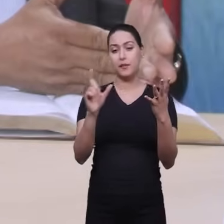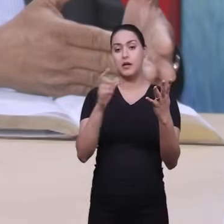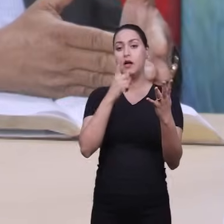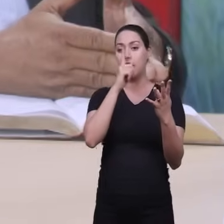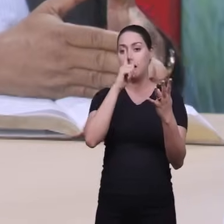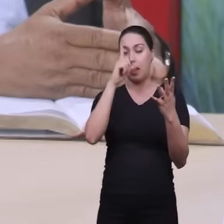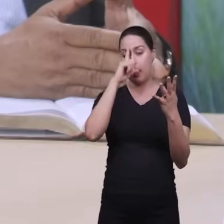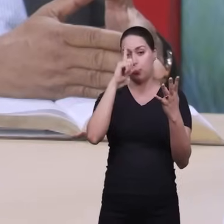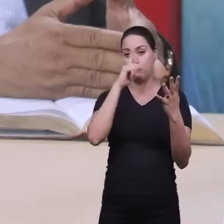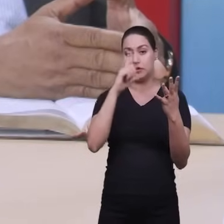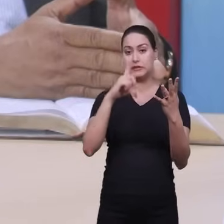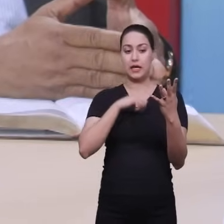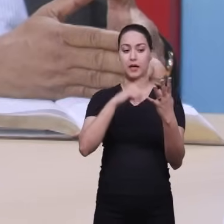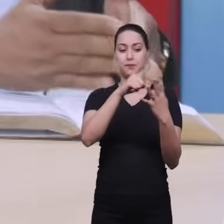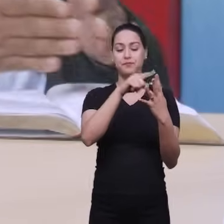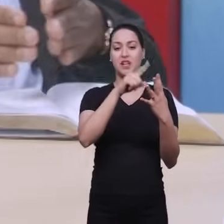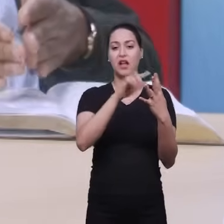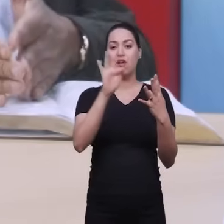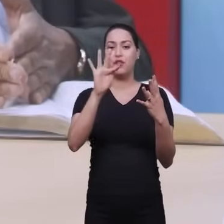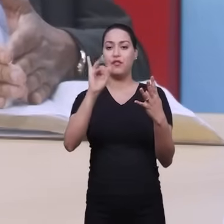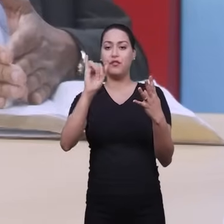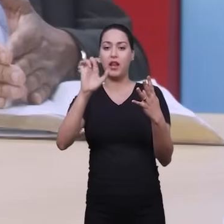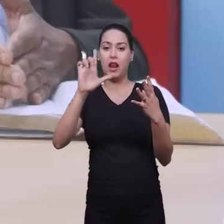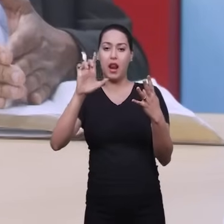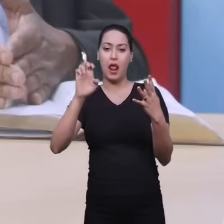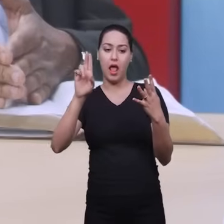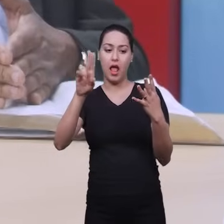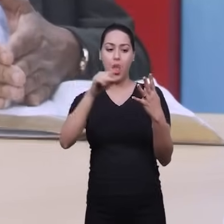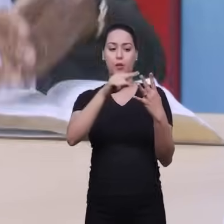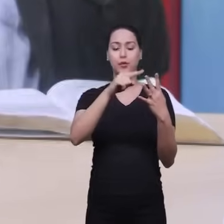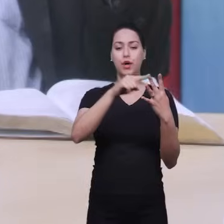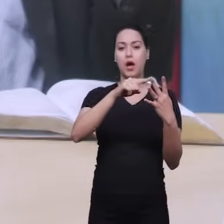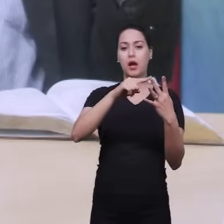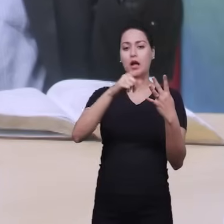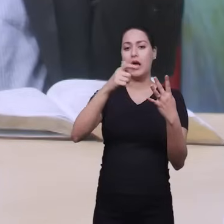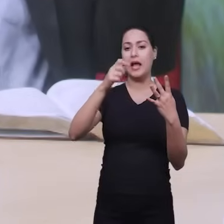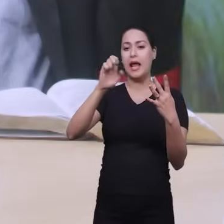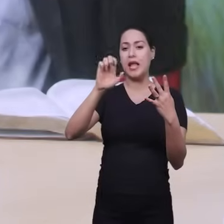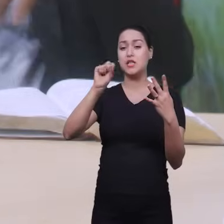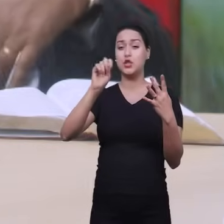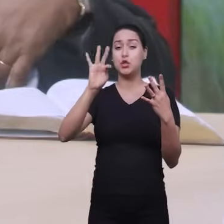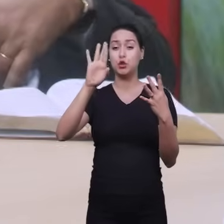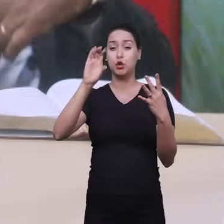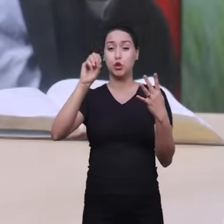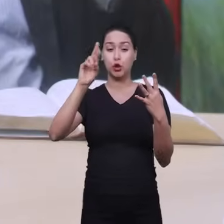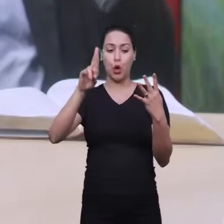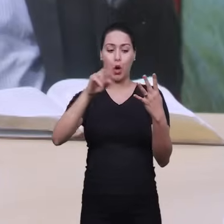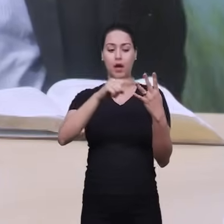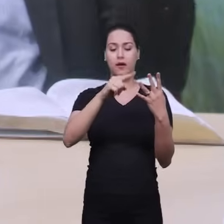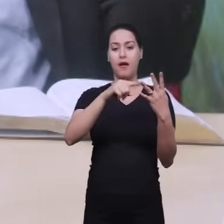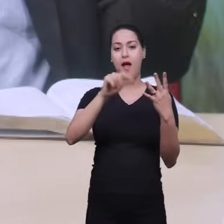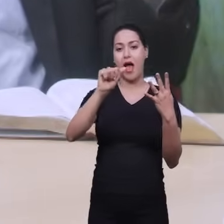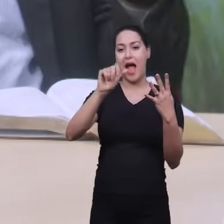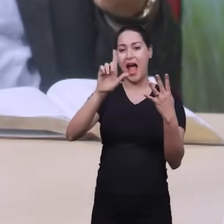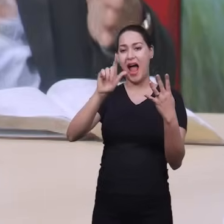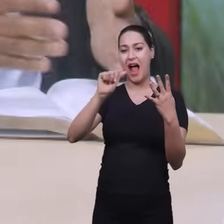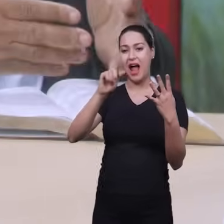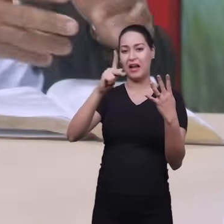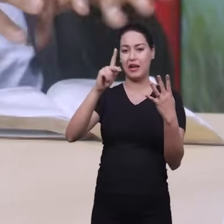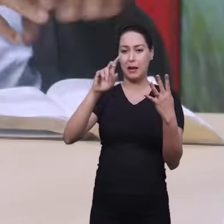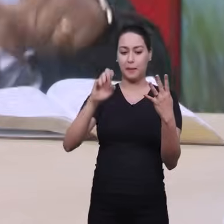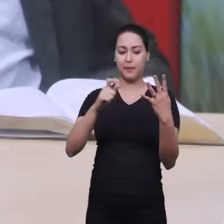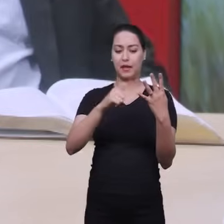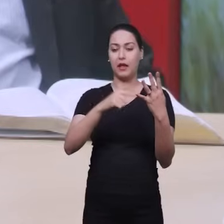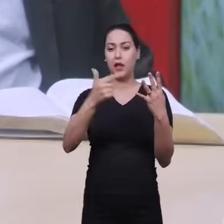que é o fileu que é de amigos estoque que é de mãe para filho águia pequena o amor de Deus para o homem e era o casal né